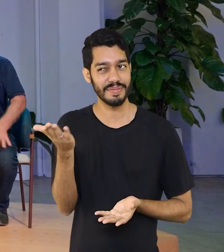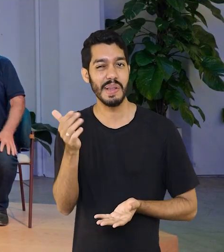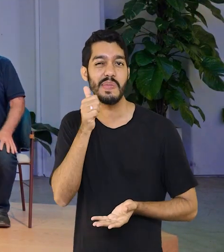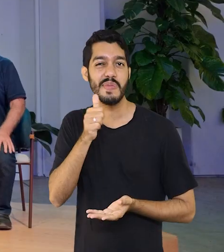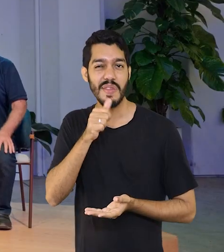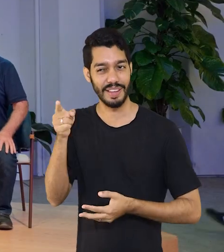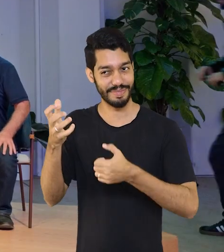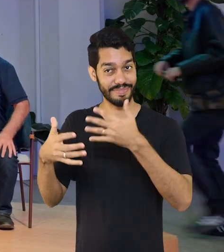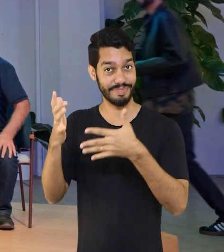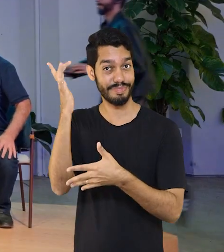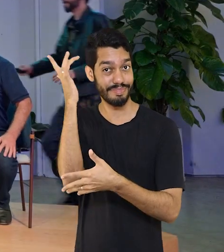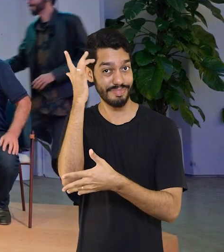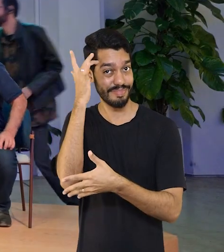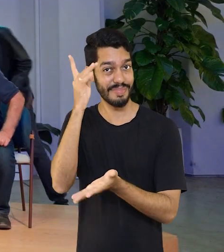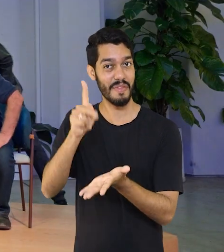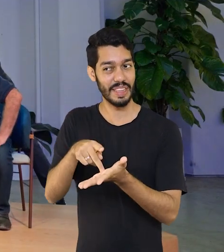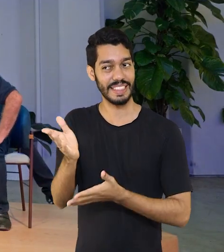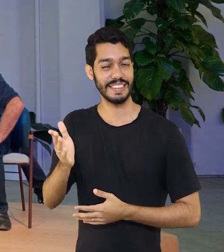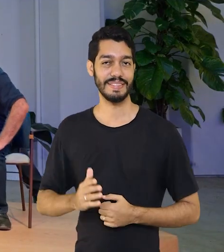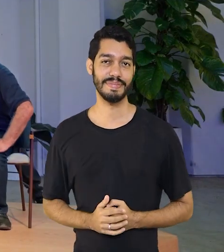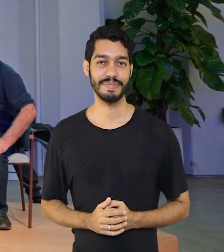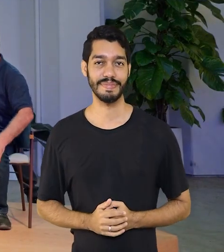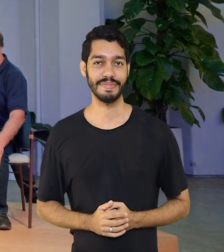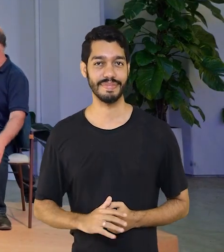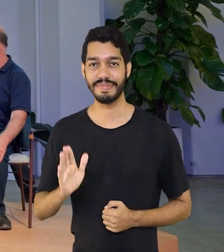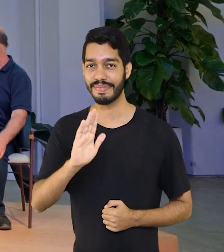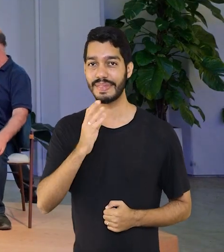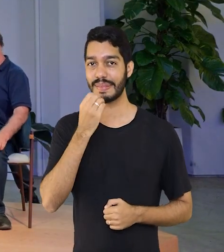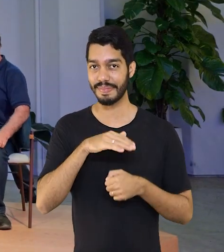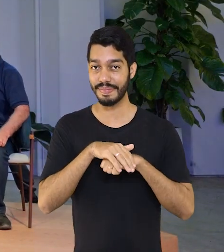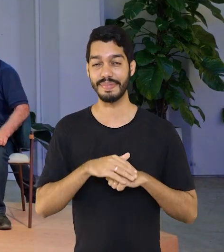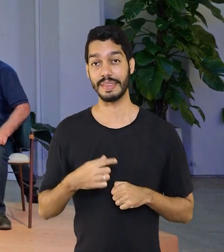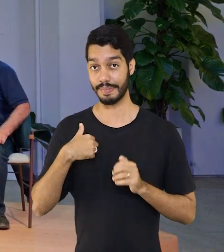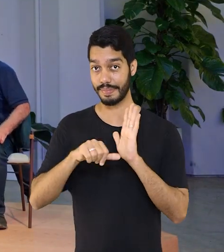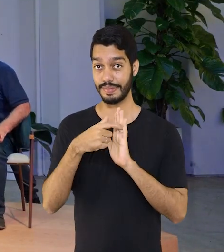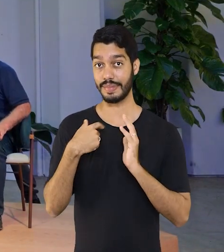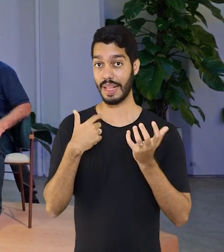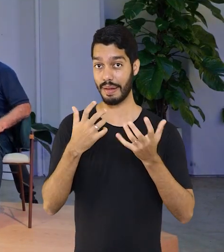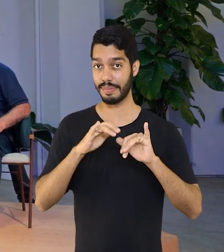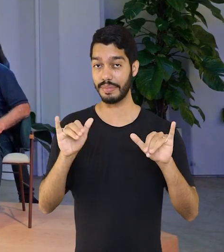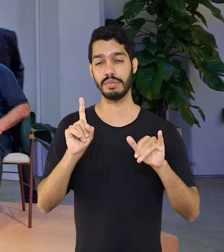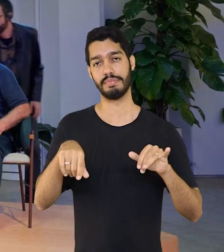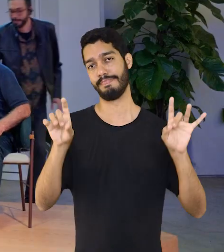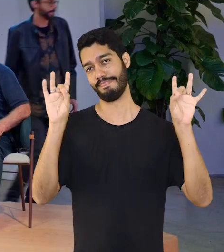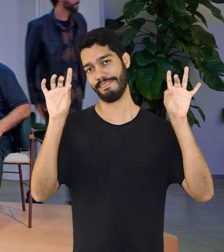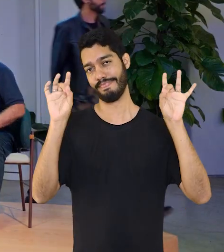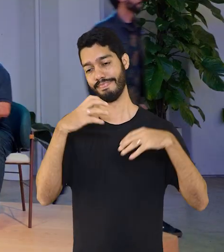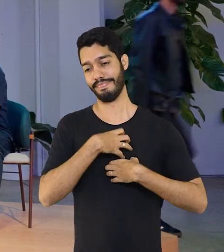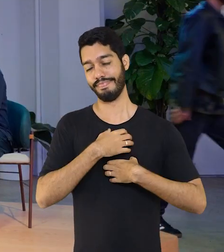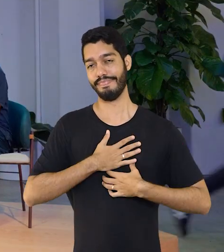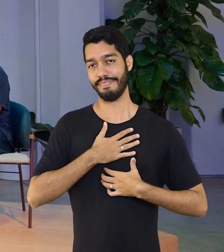Agora vamos ouvir o cardiologista de verdade. Oi, gente, boa noite. Primeiro, eu queria dizer que é um privilégio estar